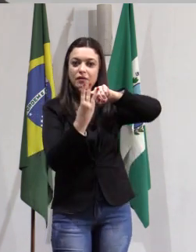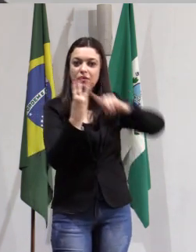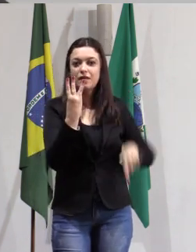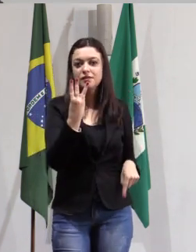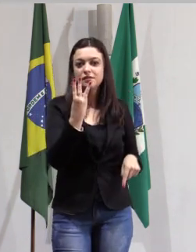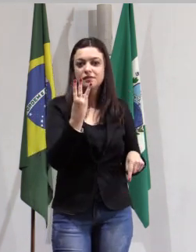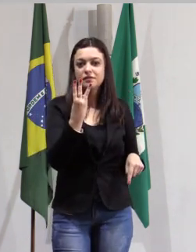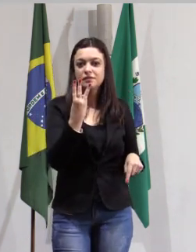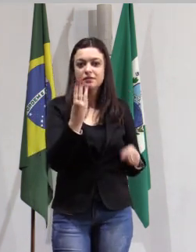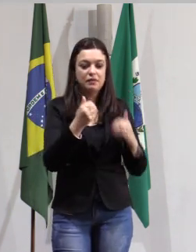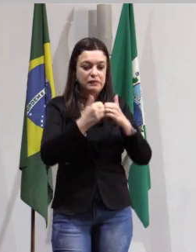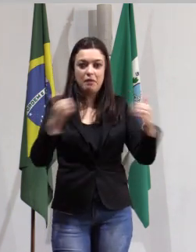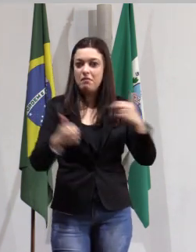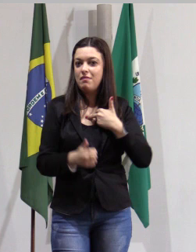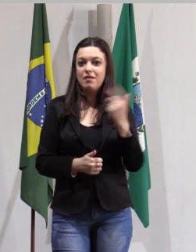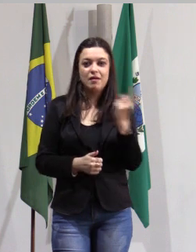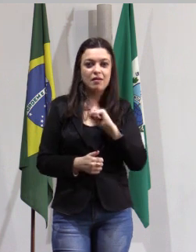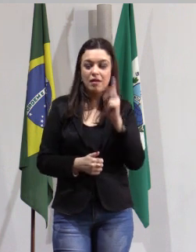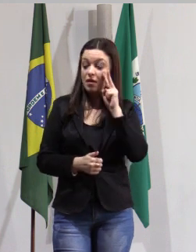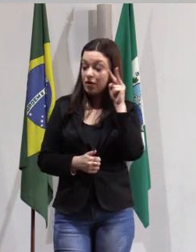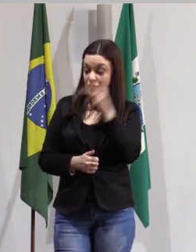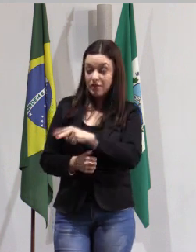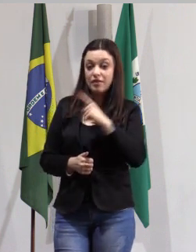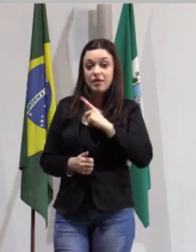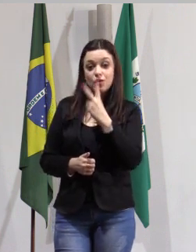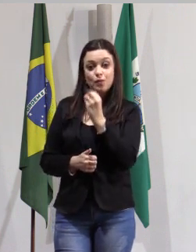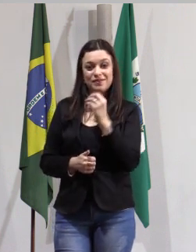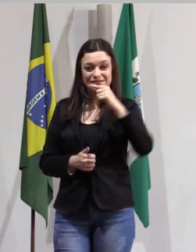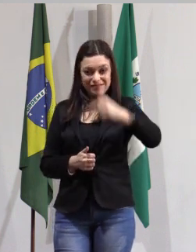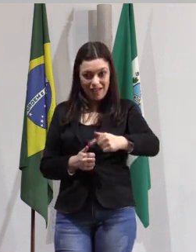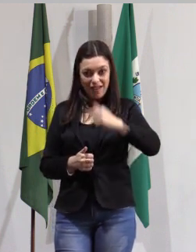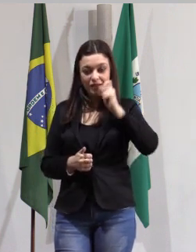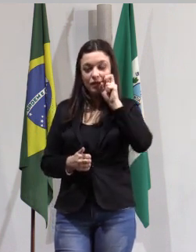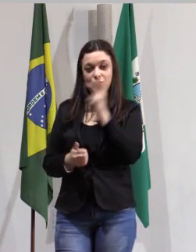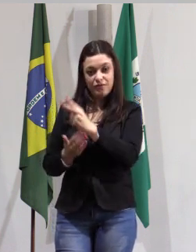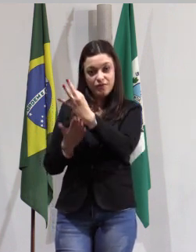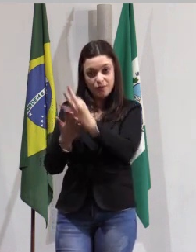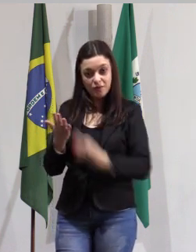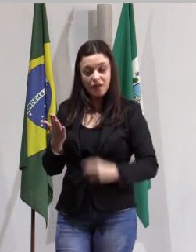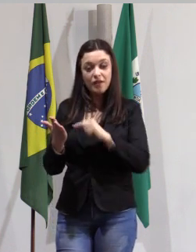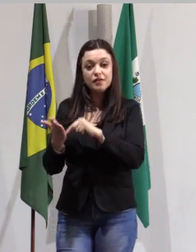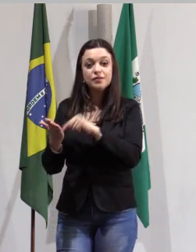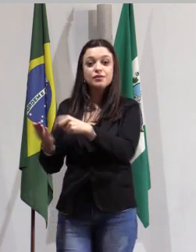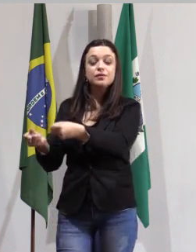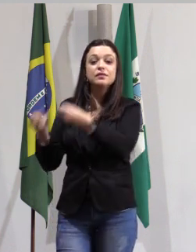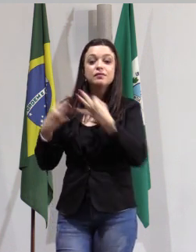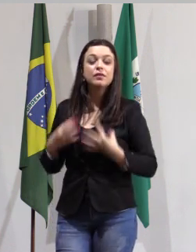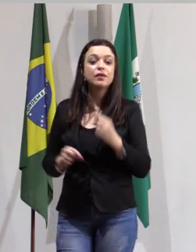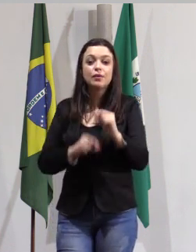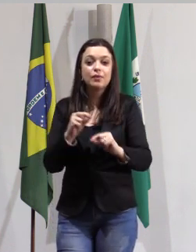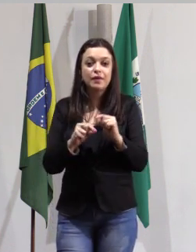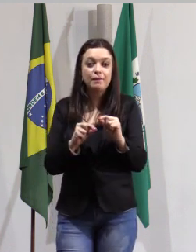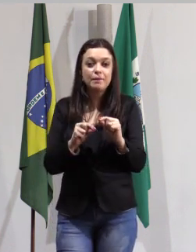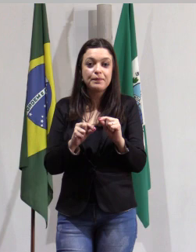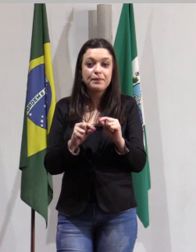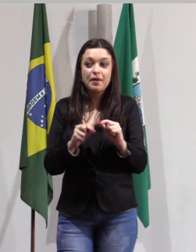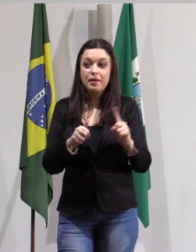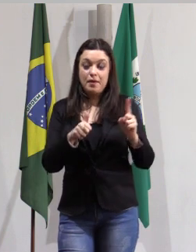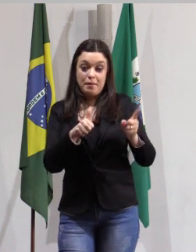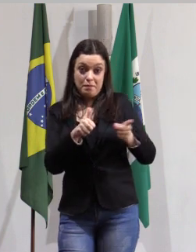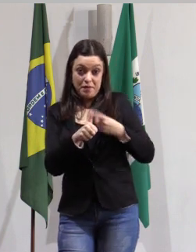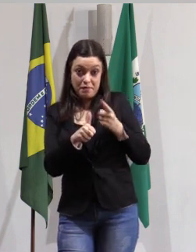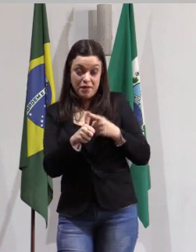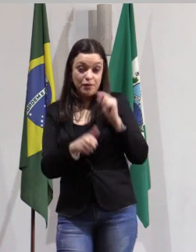segunda parte do caput do artigo 207. Porque, em primeiro lugar, como nós vimos,